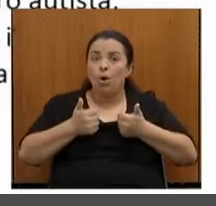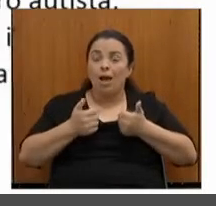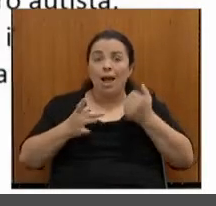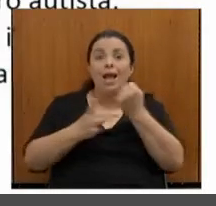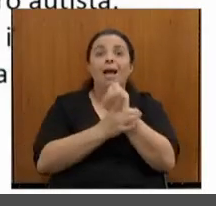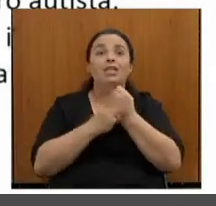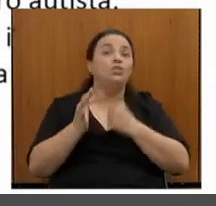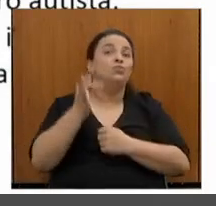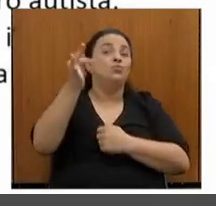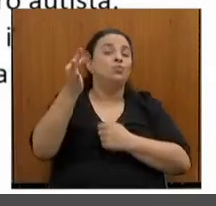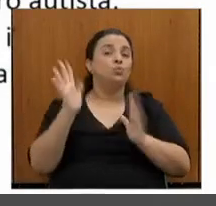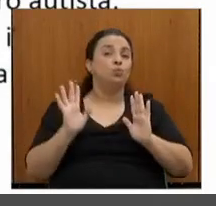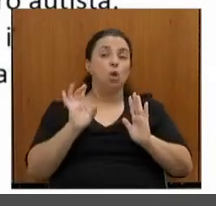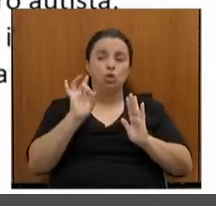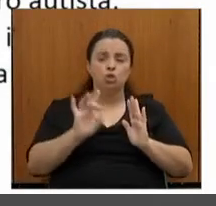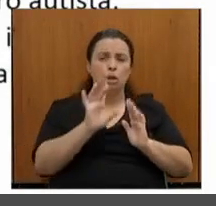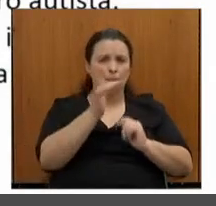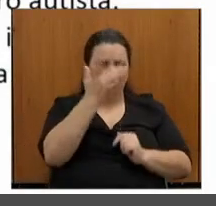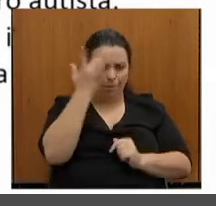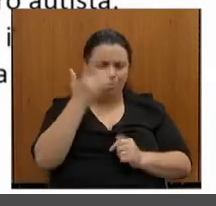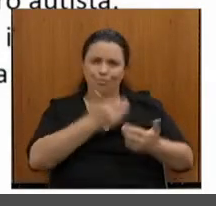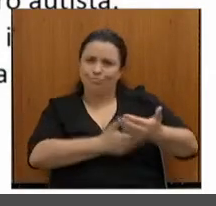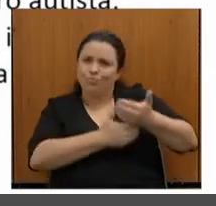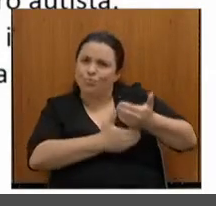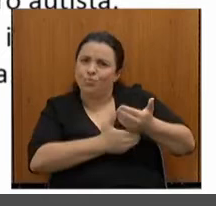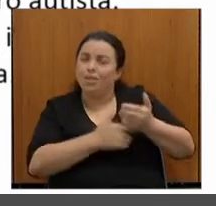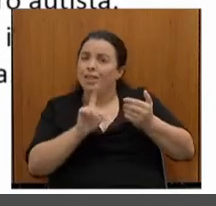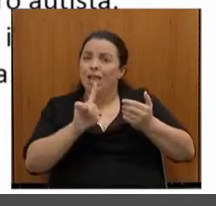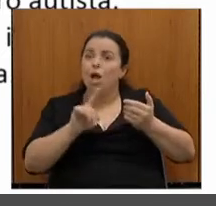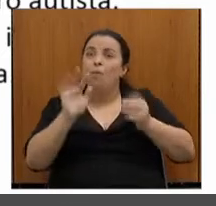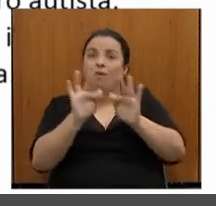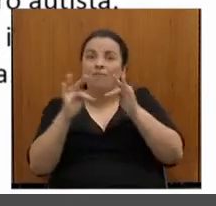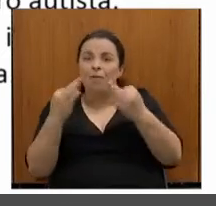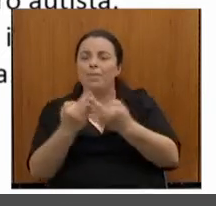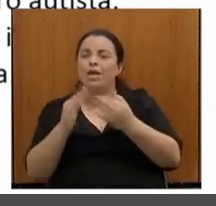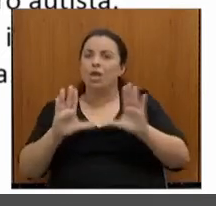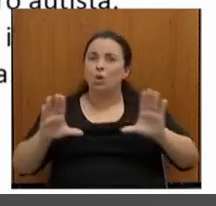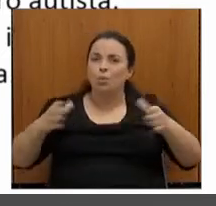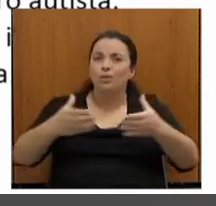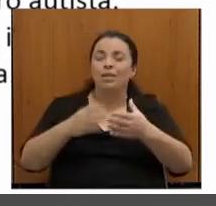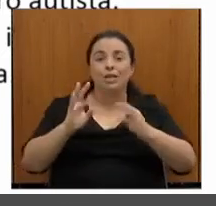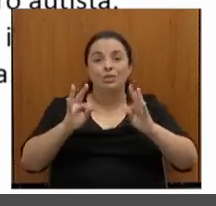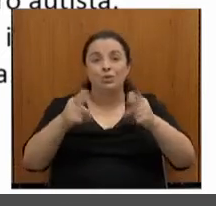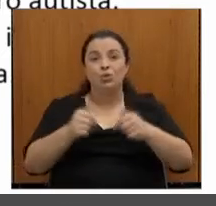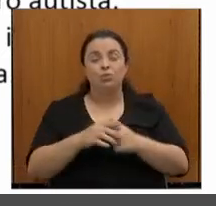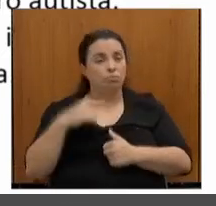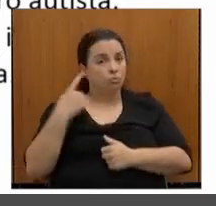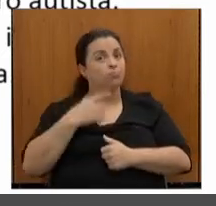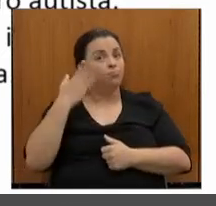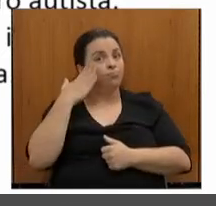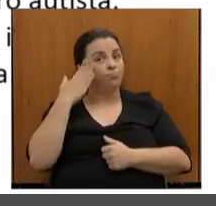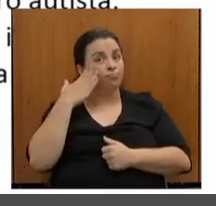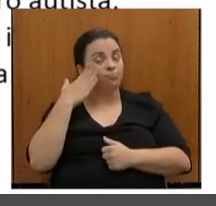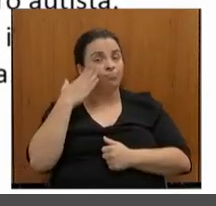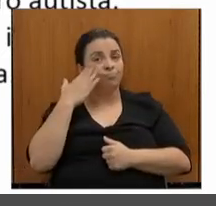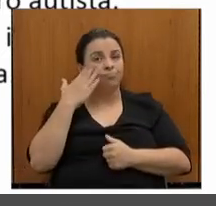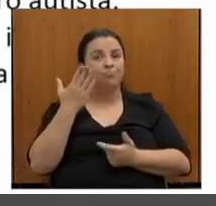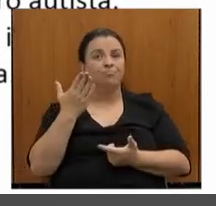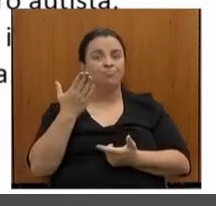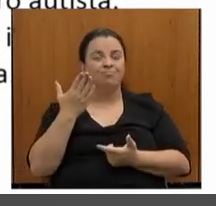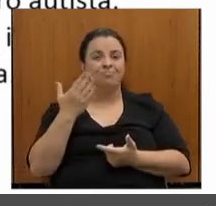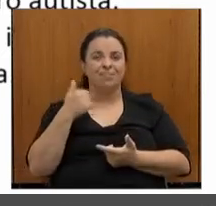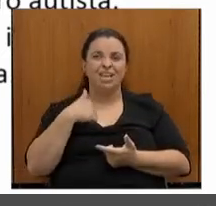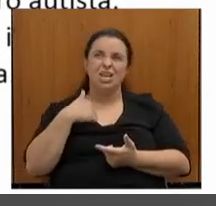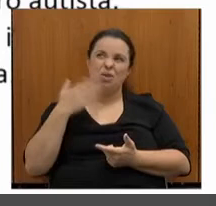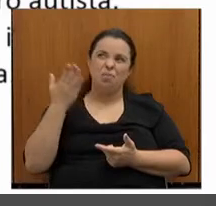indivíduo, mas futuro também para a família, para a comunidade, porque sabemos perfeitamente bem, e eu atendi como neurologista no